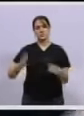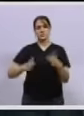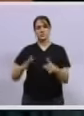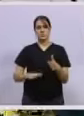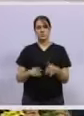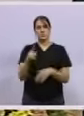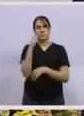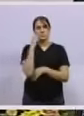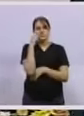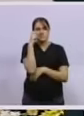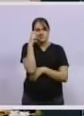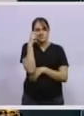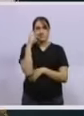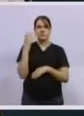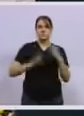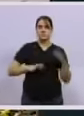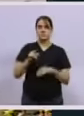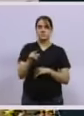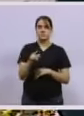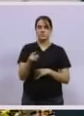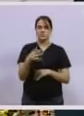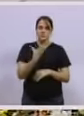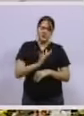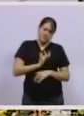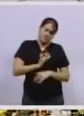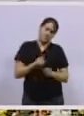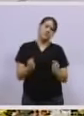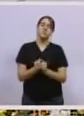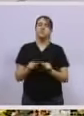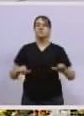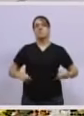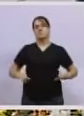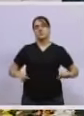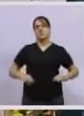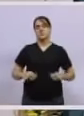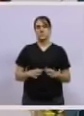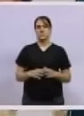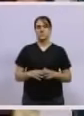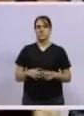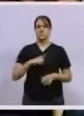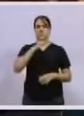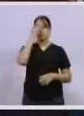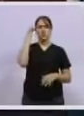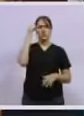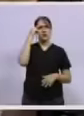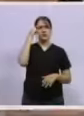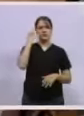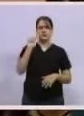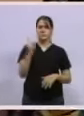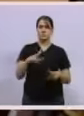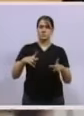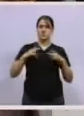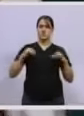até te envergonhe, que você tenha ressentimentos com o sofrimento que viveu. Tem gente que acha que não